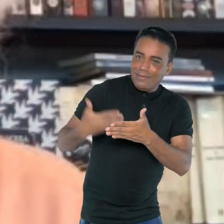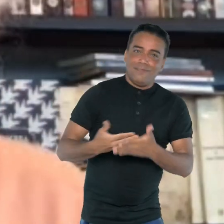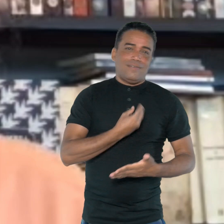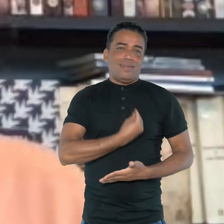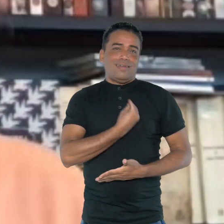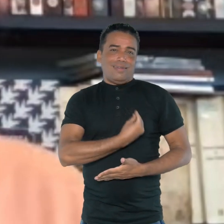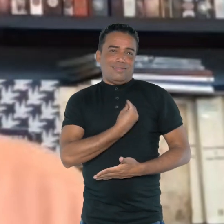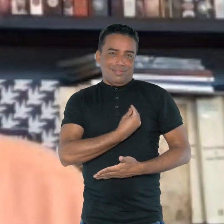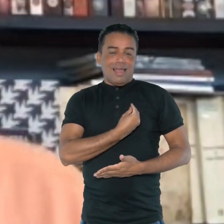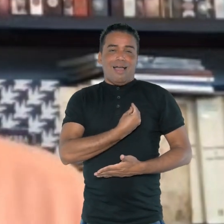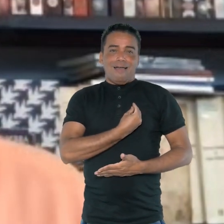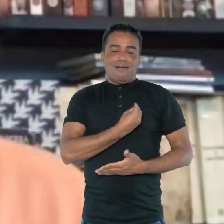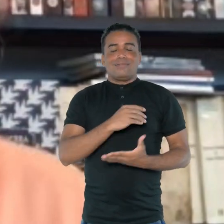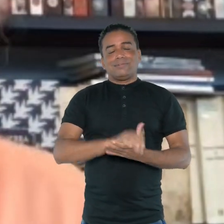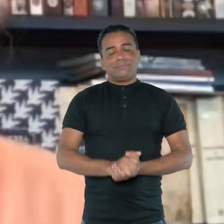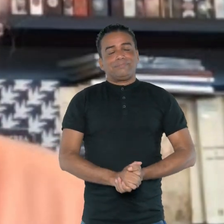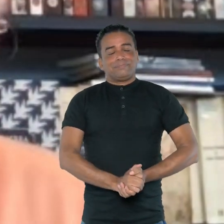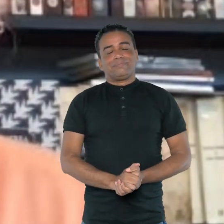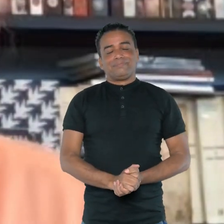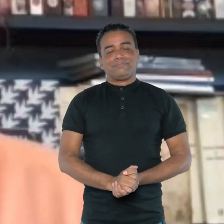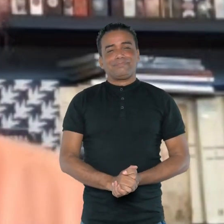trajetória. Aí,